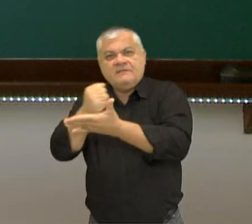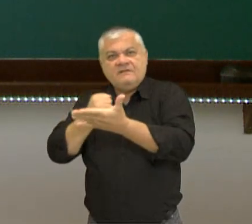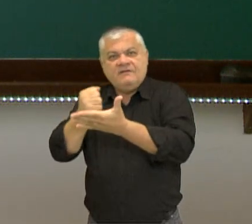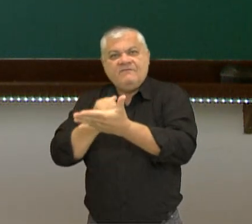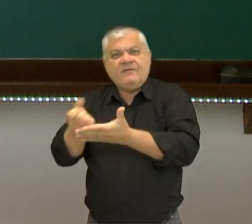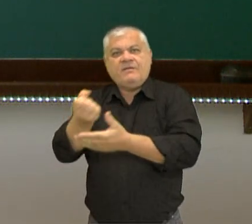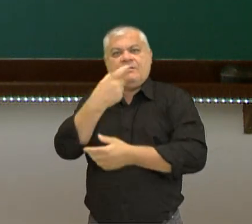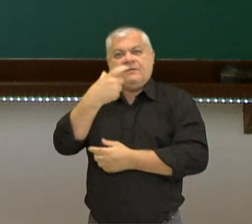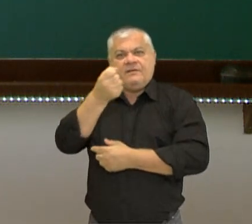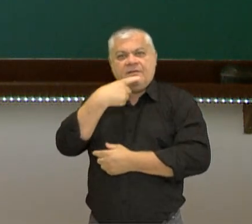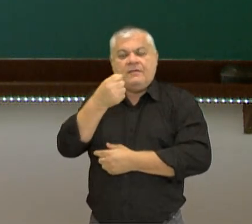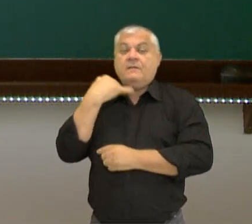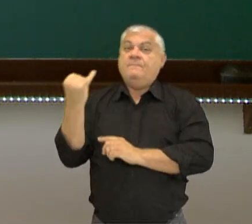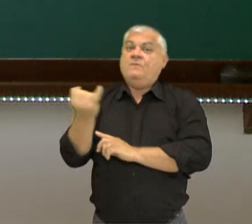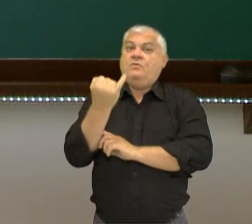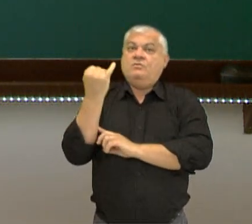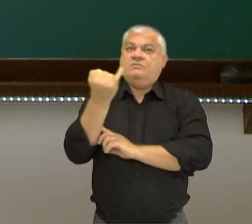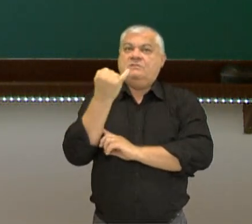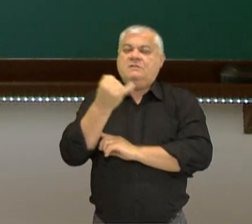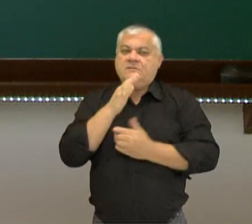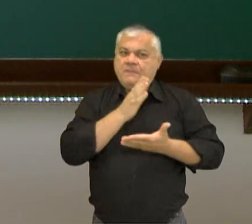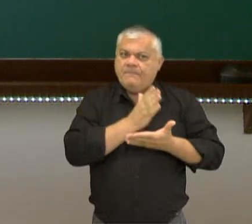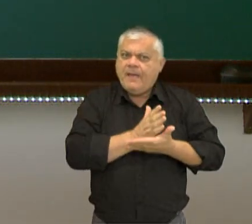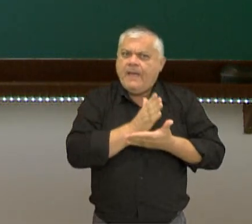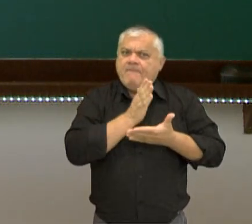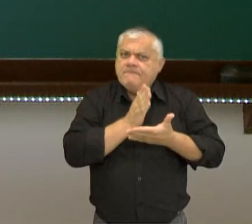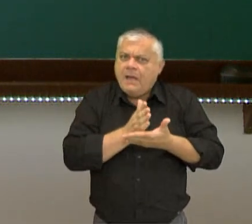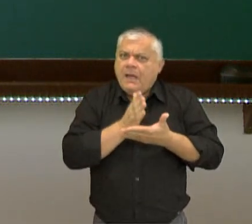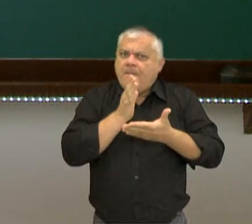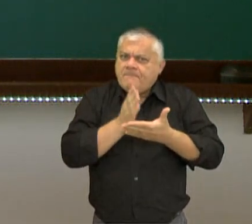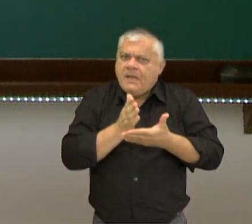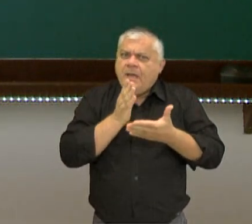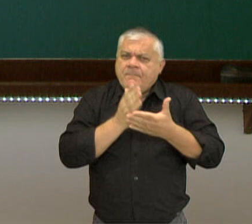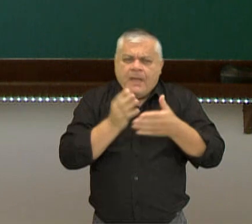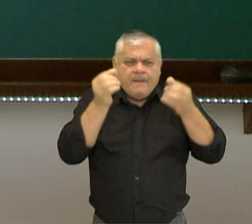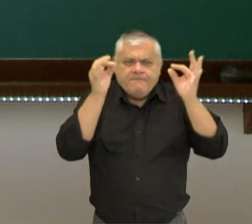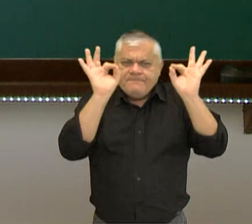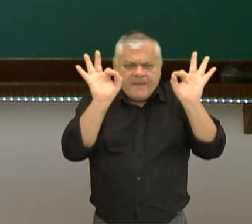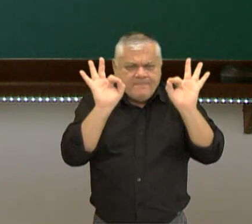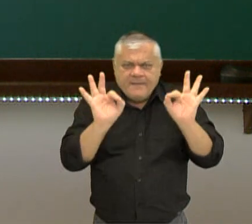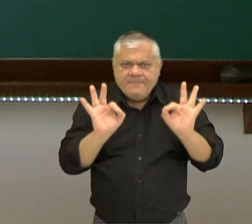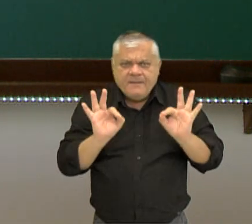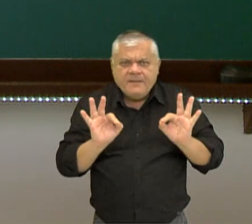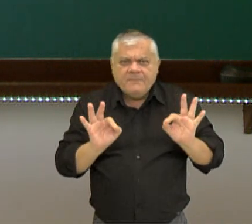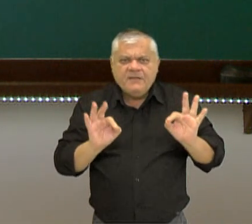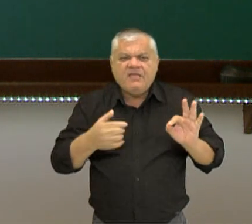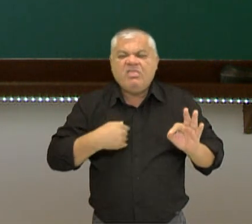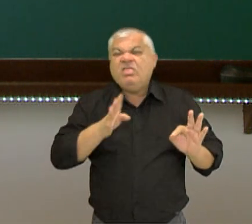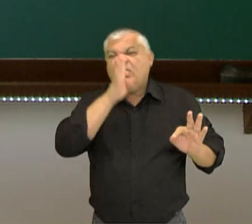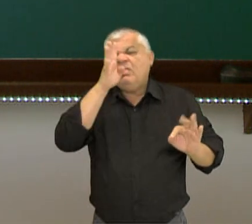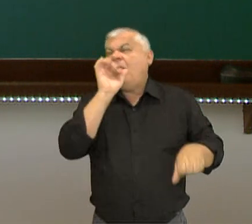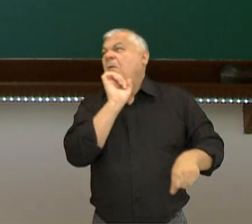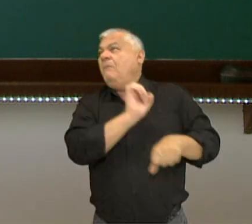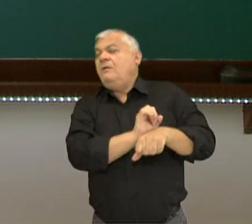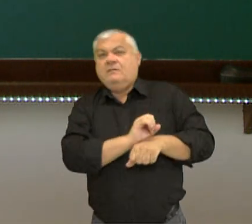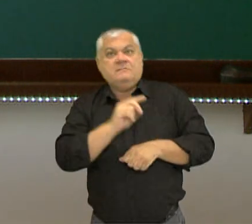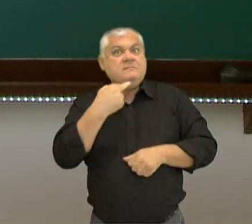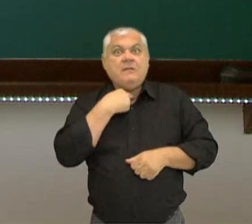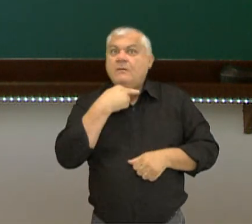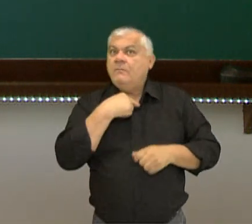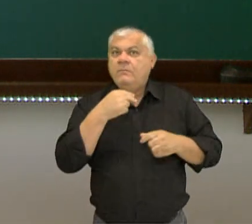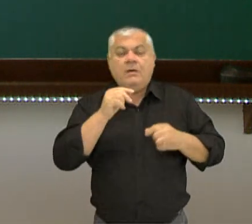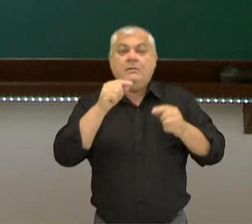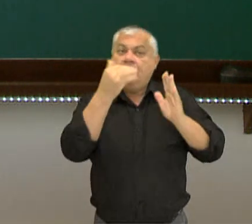importante tomar o medicamento conforme a orientação médica, não suspender o medicamento antes, tá? Porque